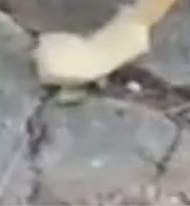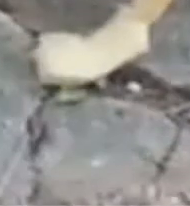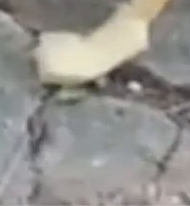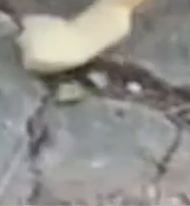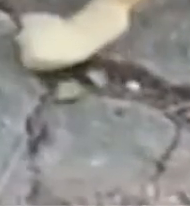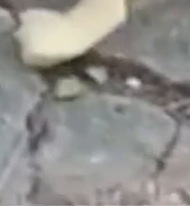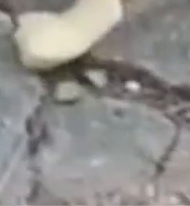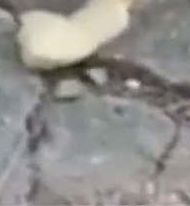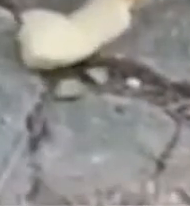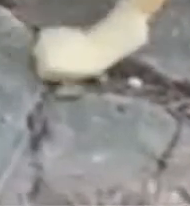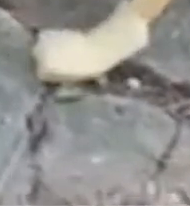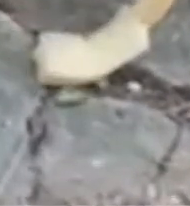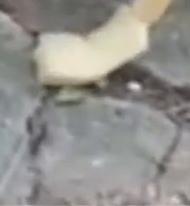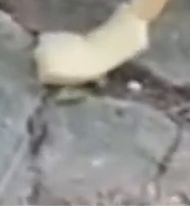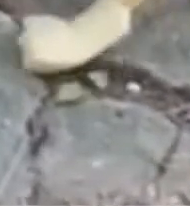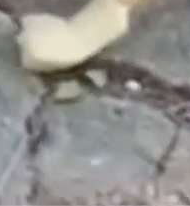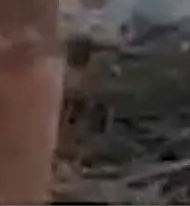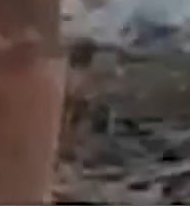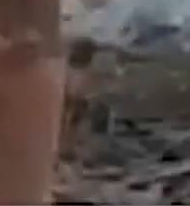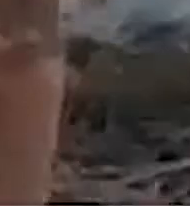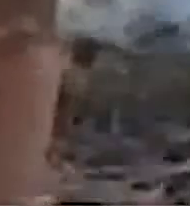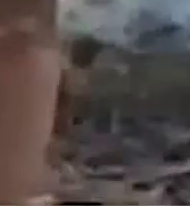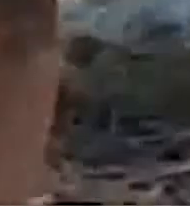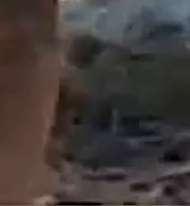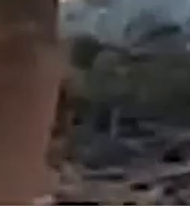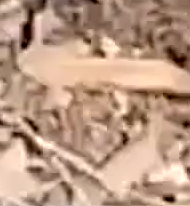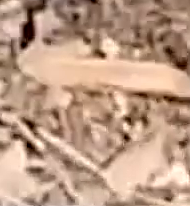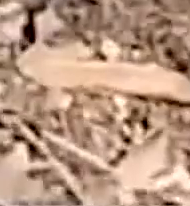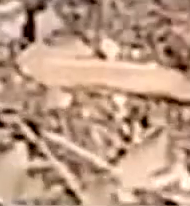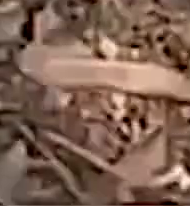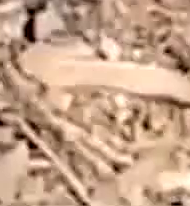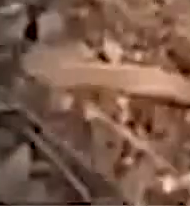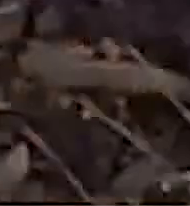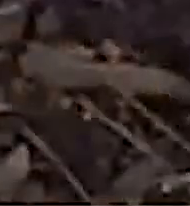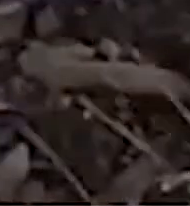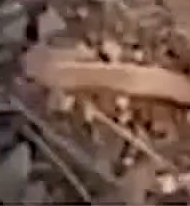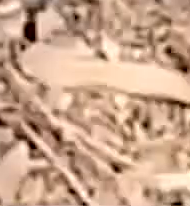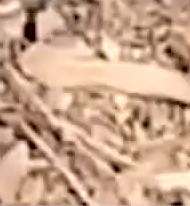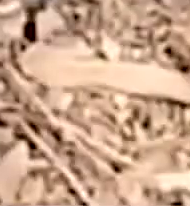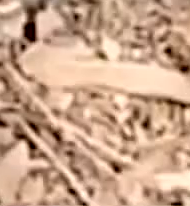uma você gostou essa louca